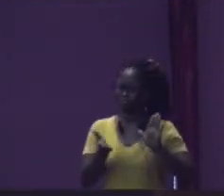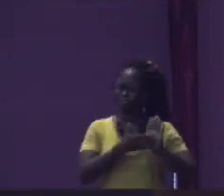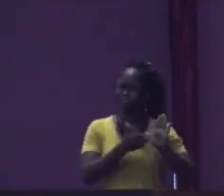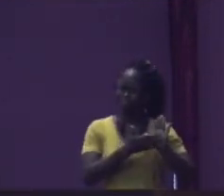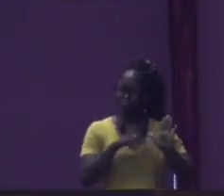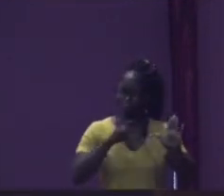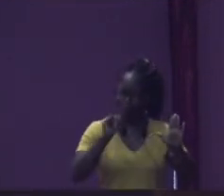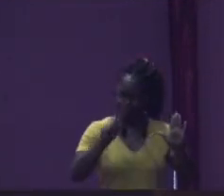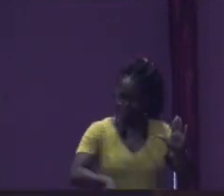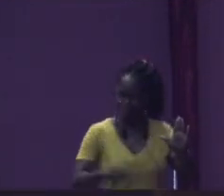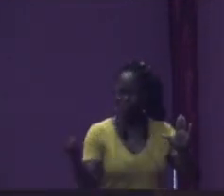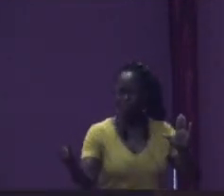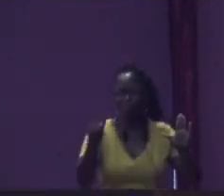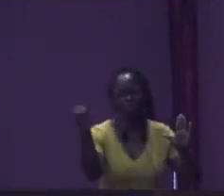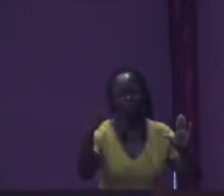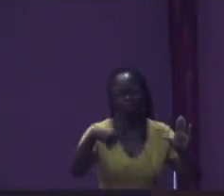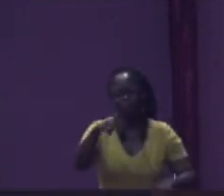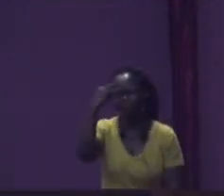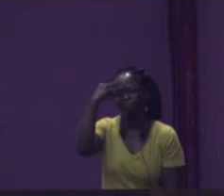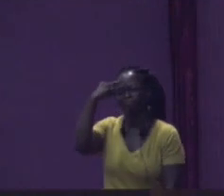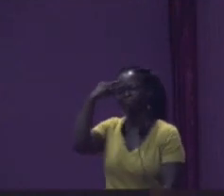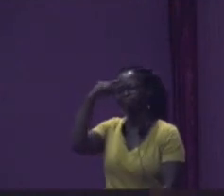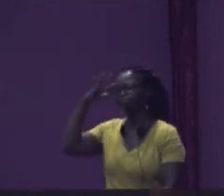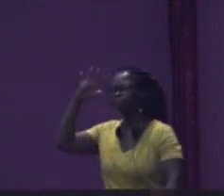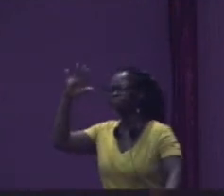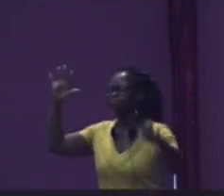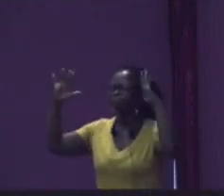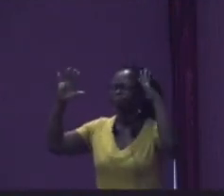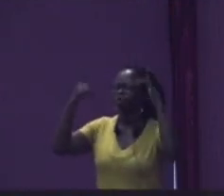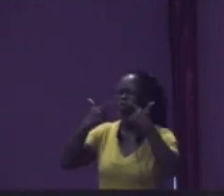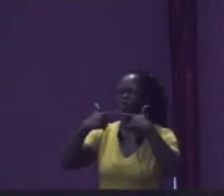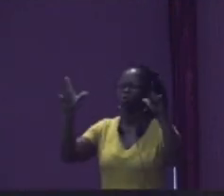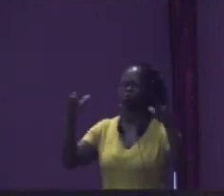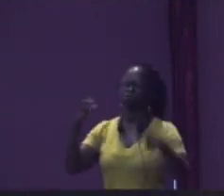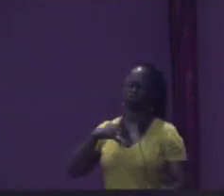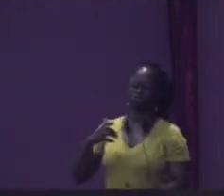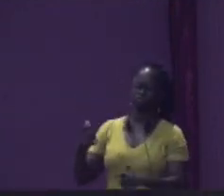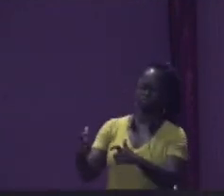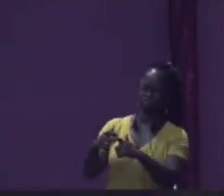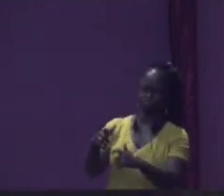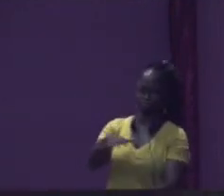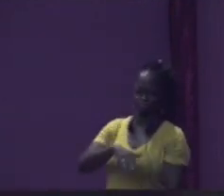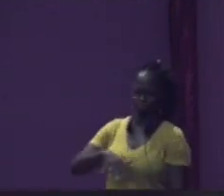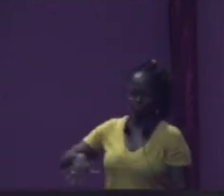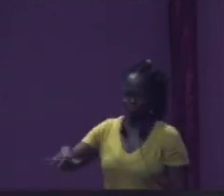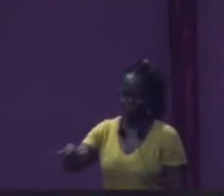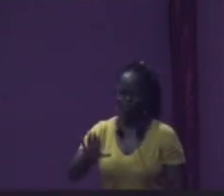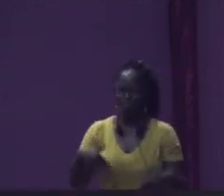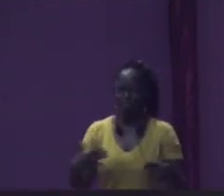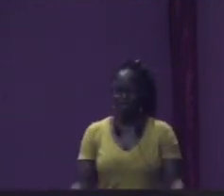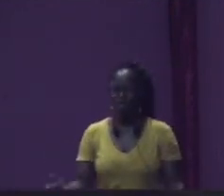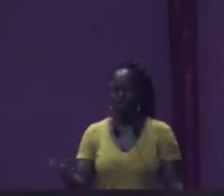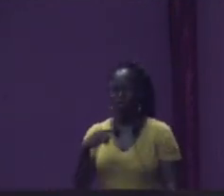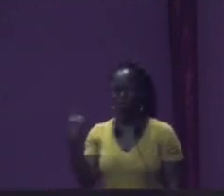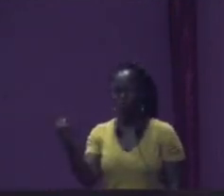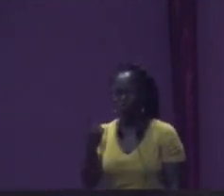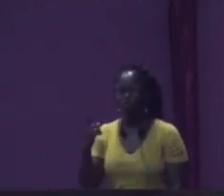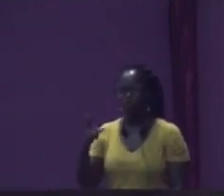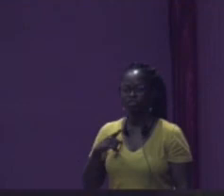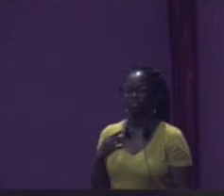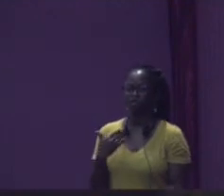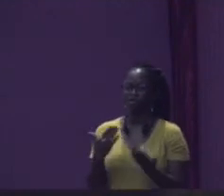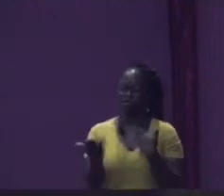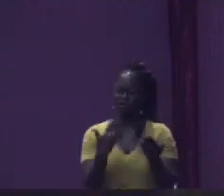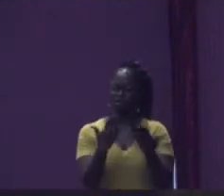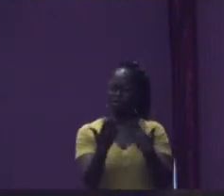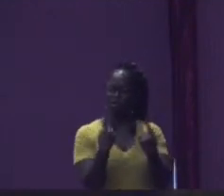proposta importante também para a gente pensar, né, outras formas dessa medicalização. E quando a gente está neste